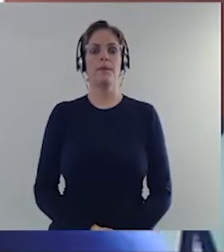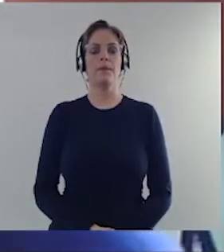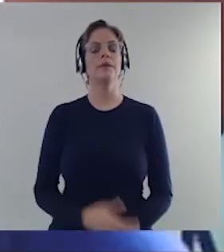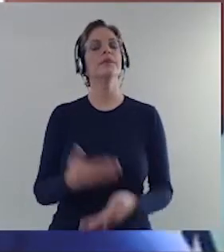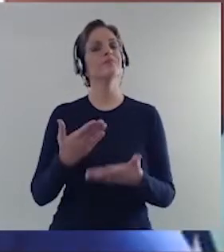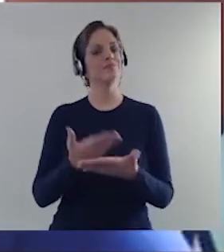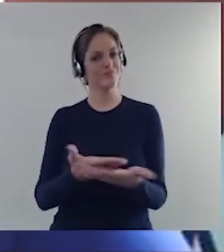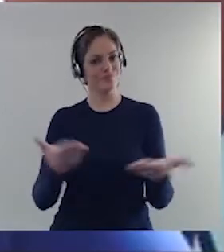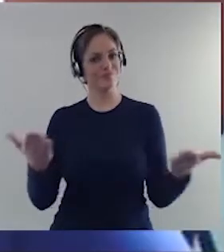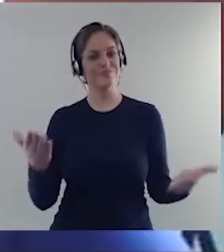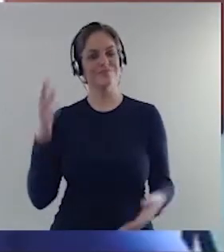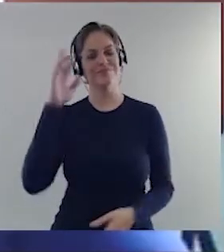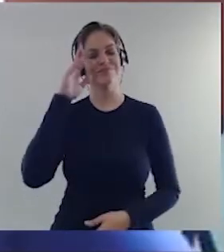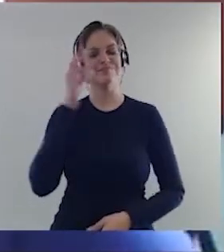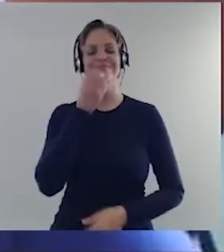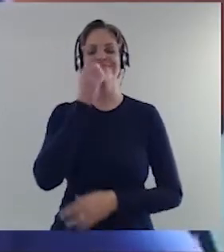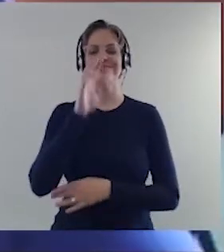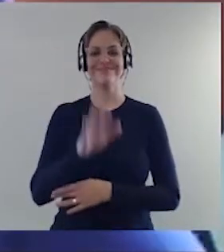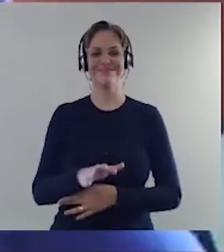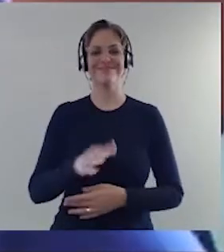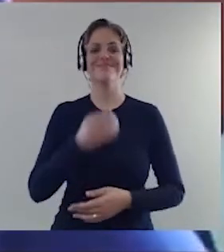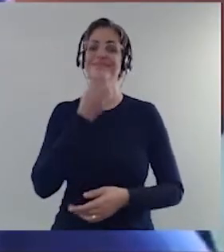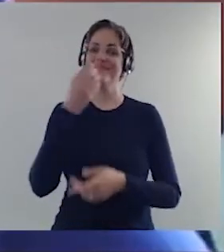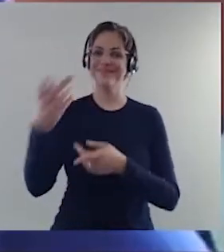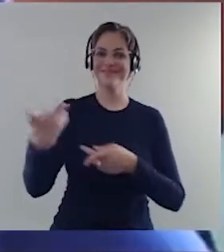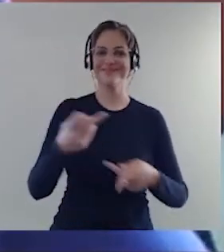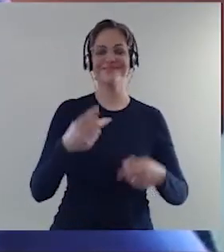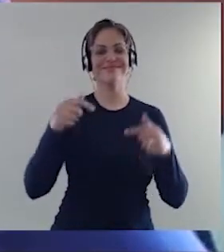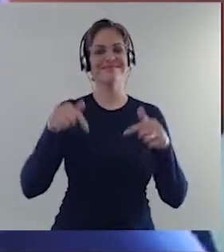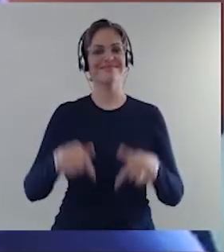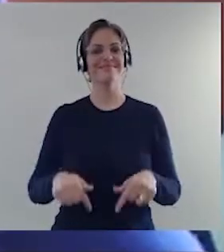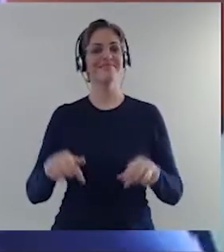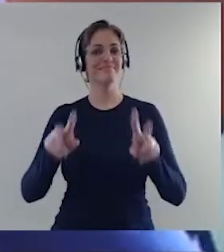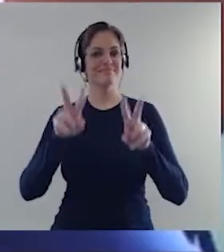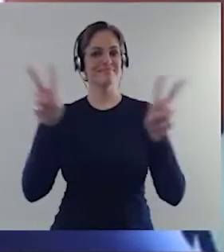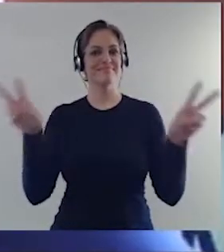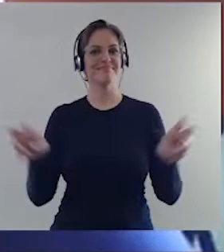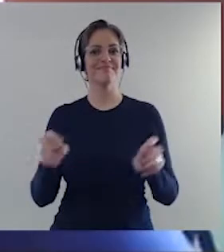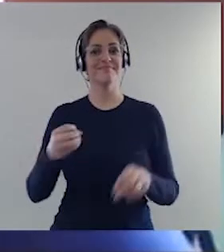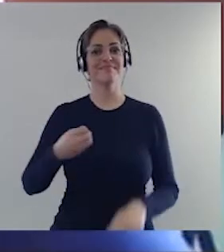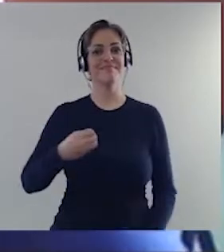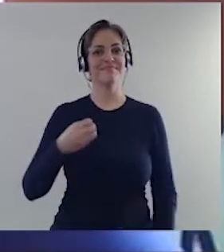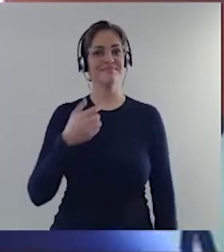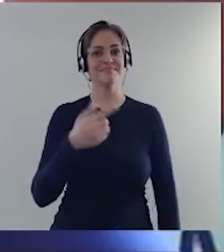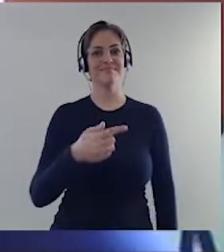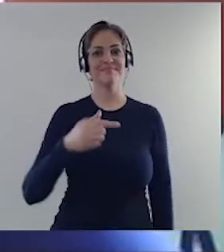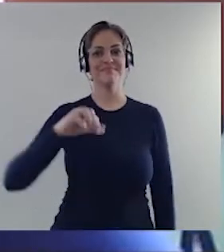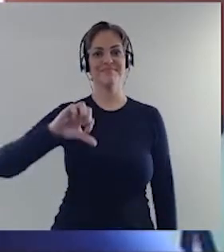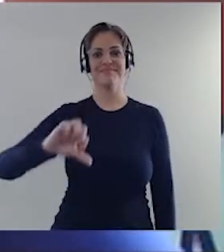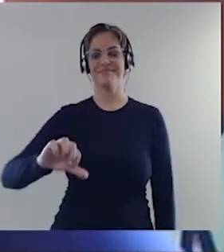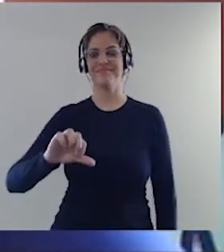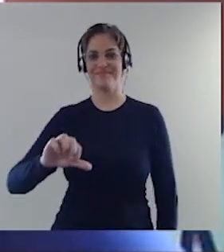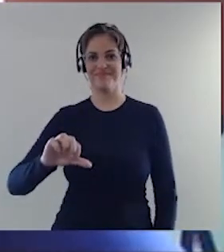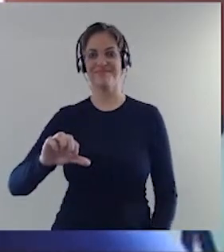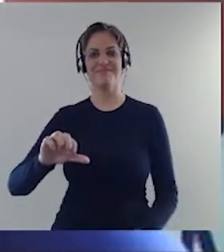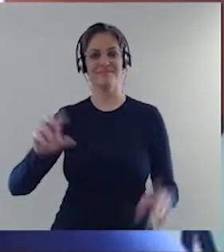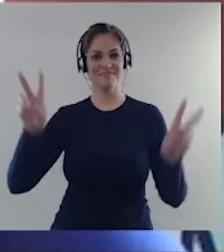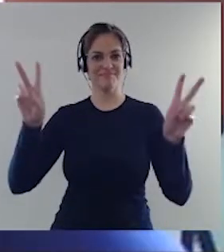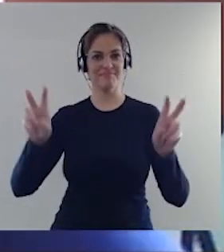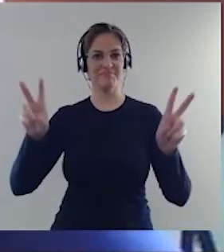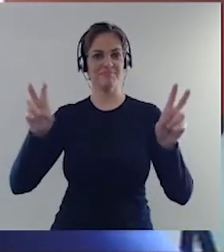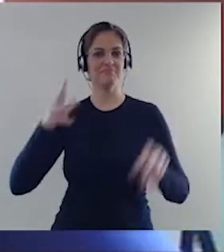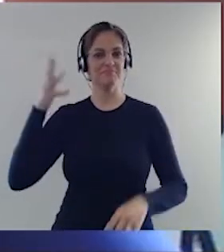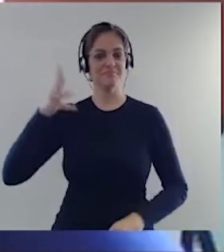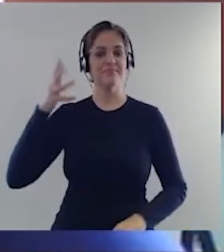Senhoras e senhores, boa tarde. Sejam bem-vindos ao painel de número 79, que tratará do